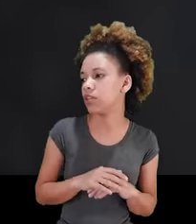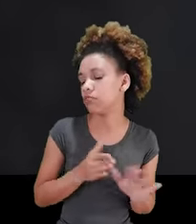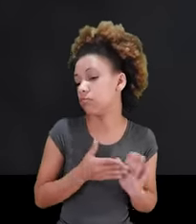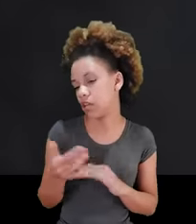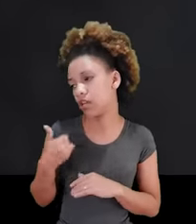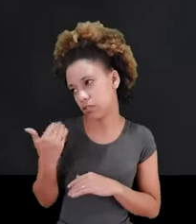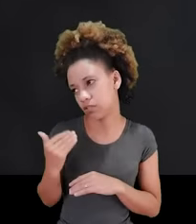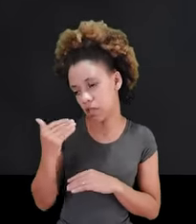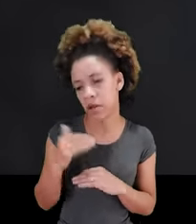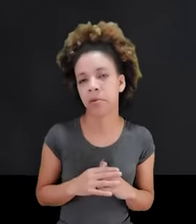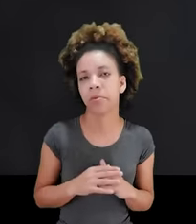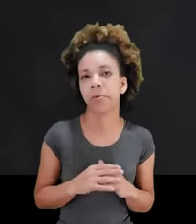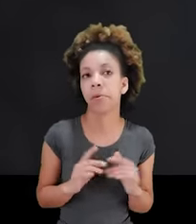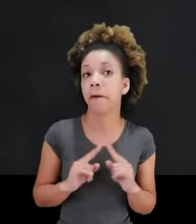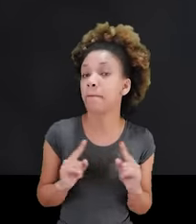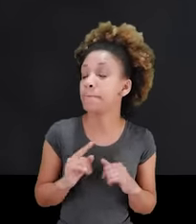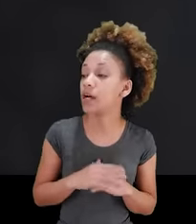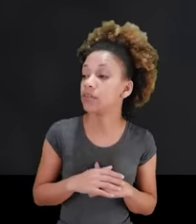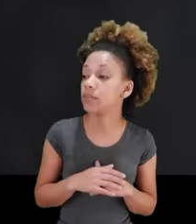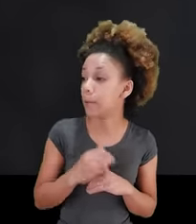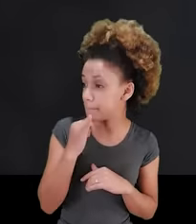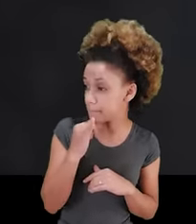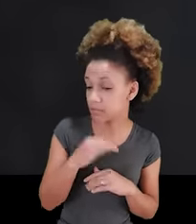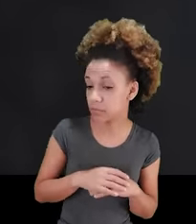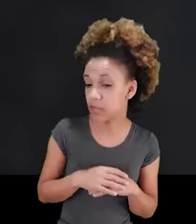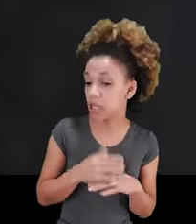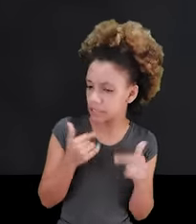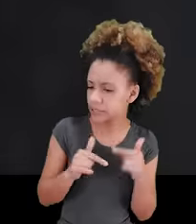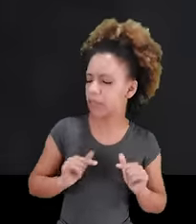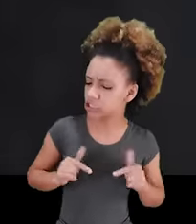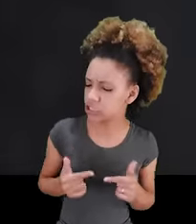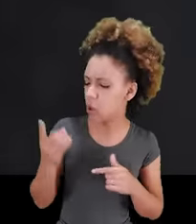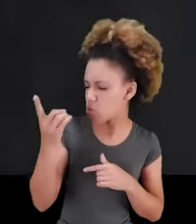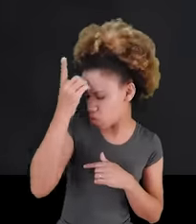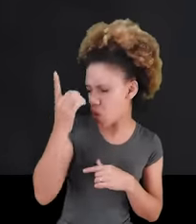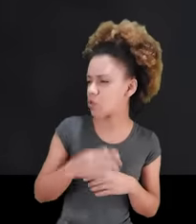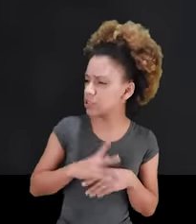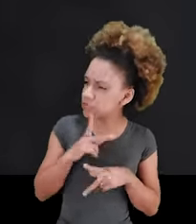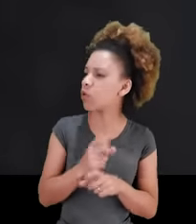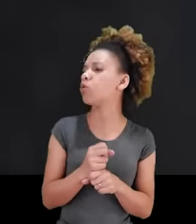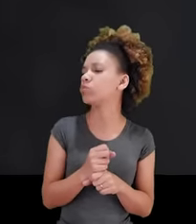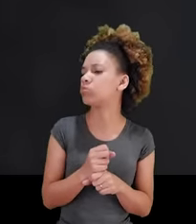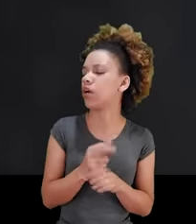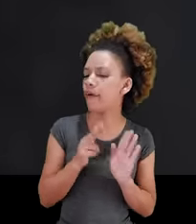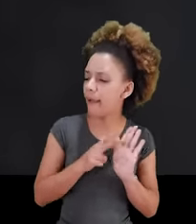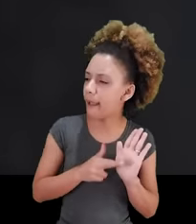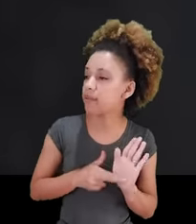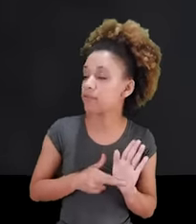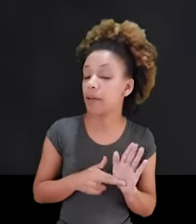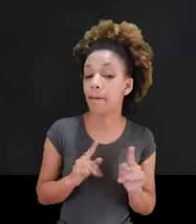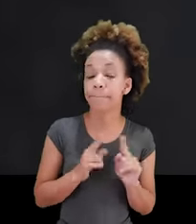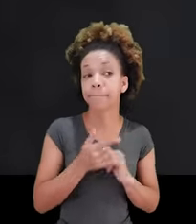descendente. Mas o Cristiano é um motivo de orgulho, que ele representa esses valores, não é? Trabalho, dedicação, talento, esforço, disciplina. Agora,